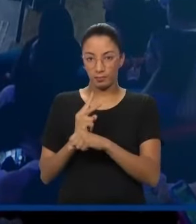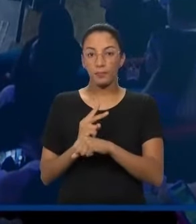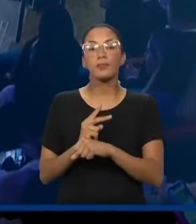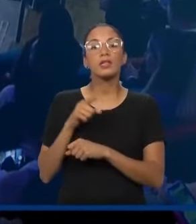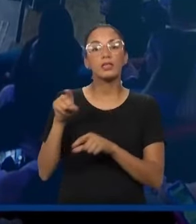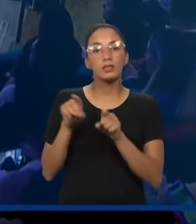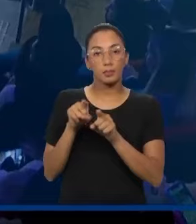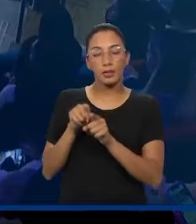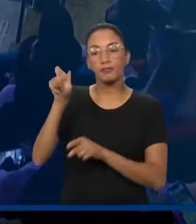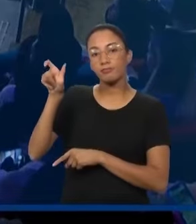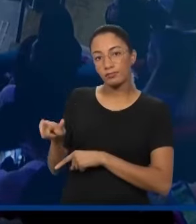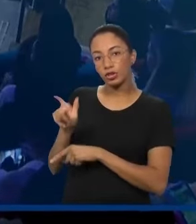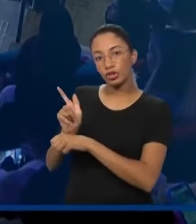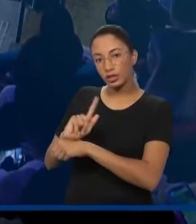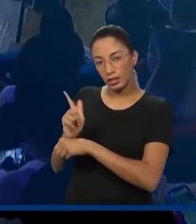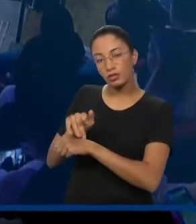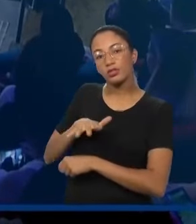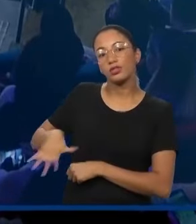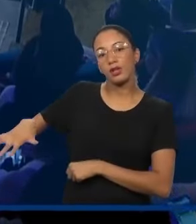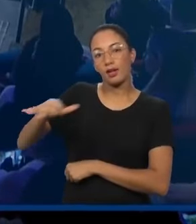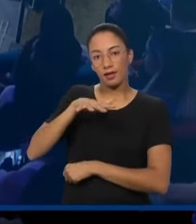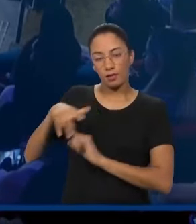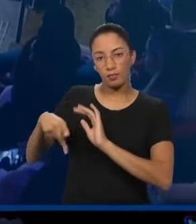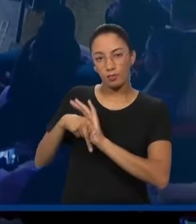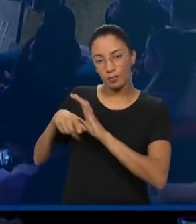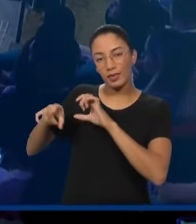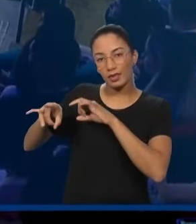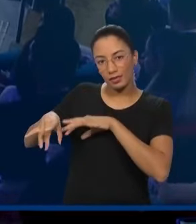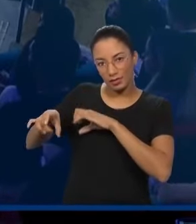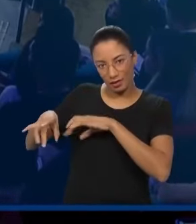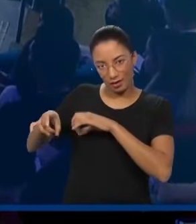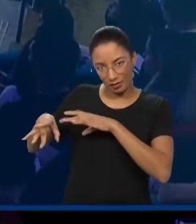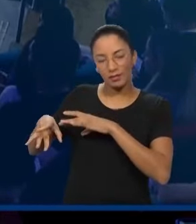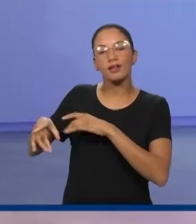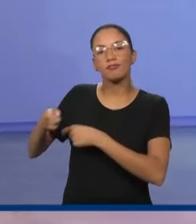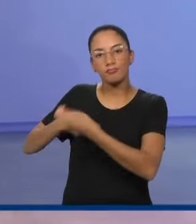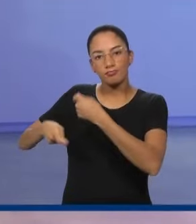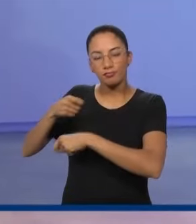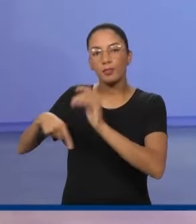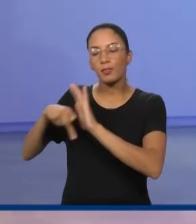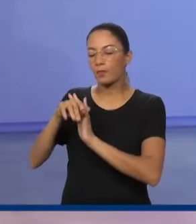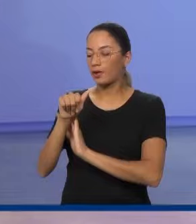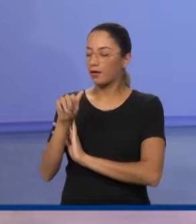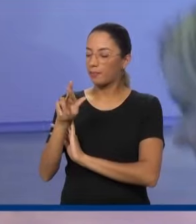Fernanda Claudino, gerente geral de comissões técnicas e líder de ESG da Braska.